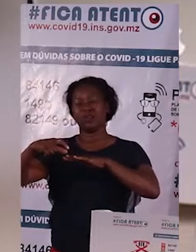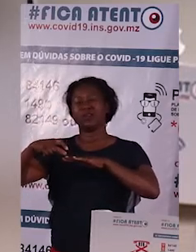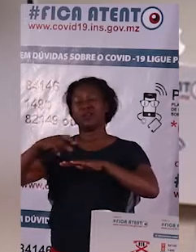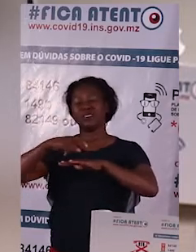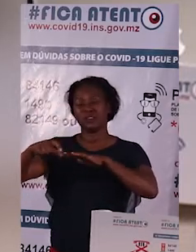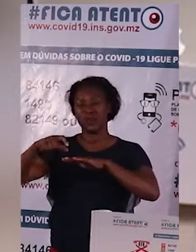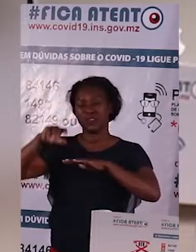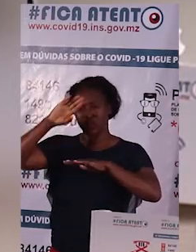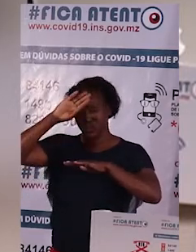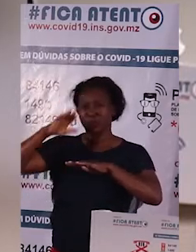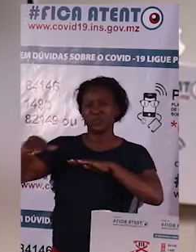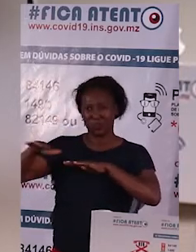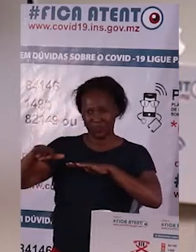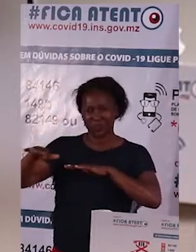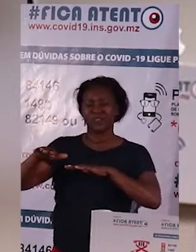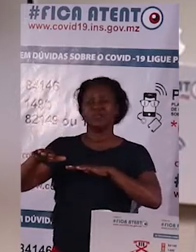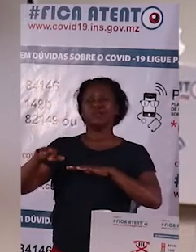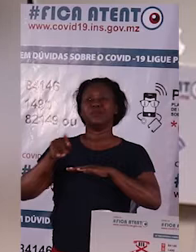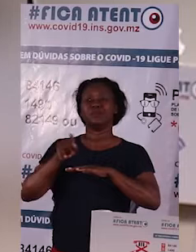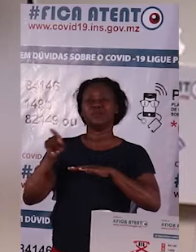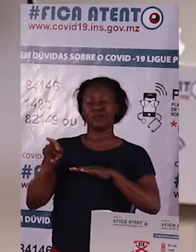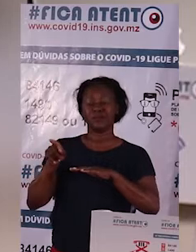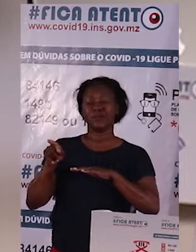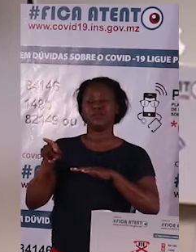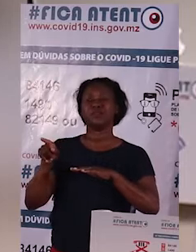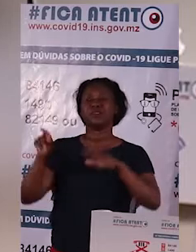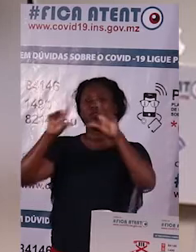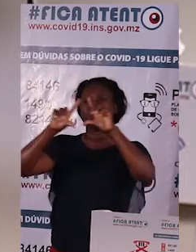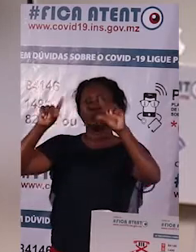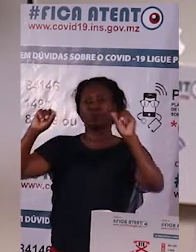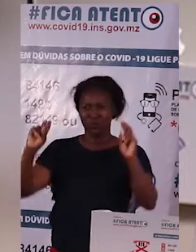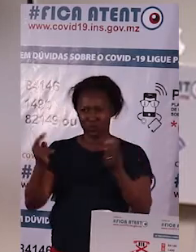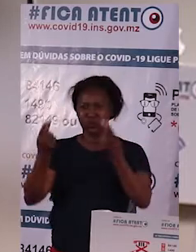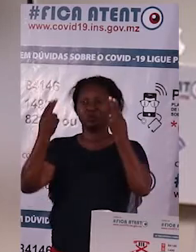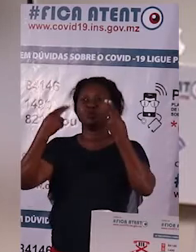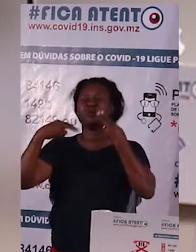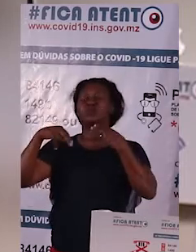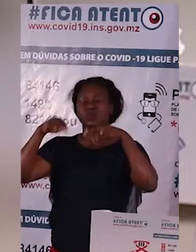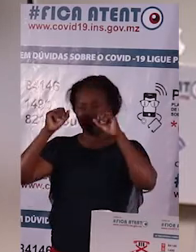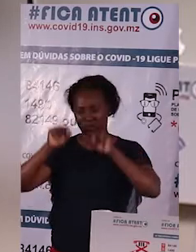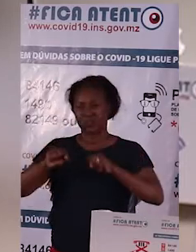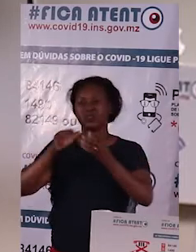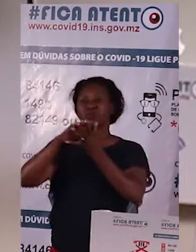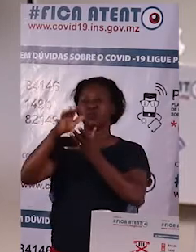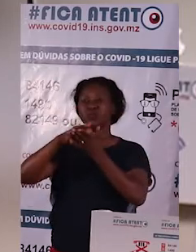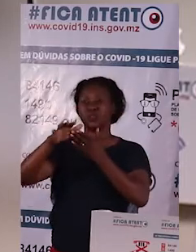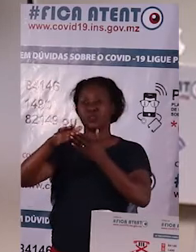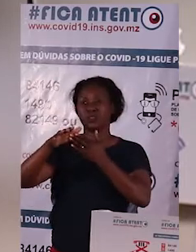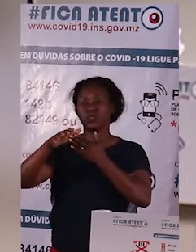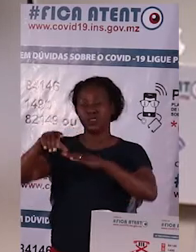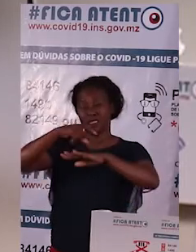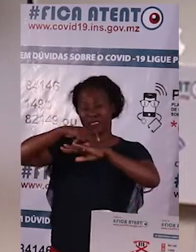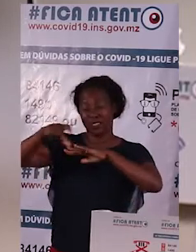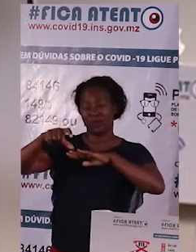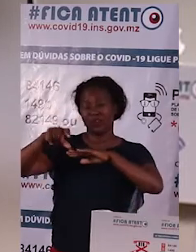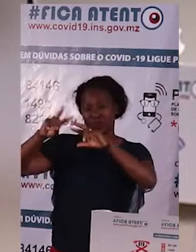um conceito novo que eu devo explicar hoje à sociedade. A semana epidemiológica ela começa no